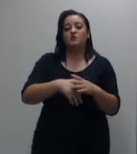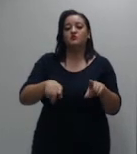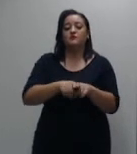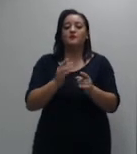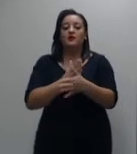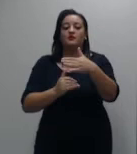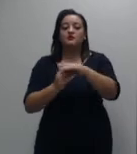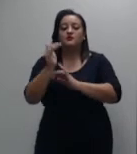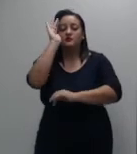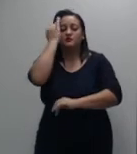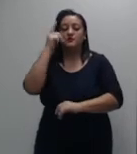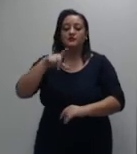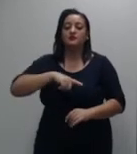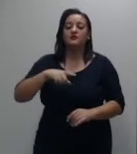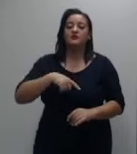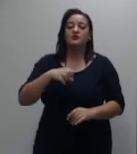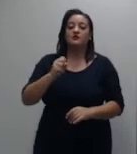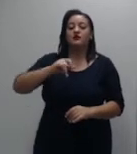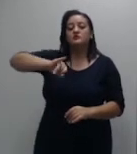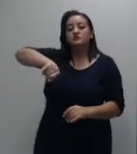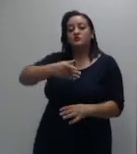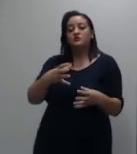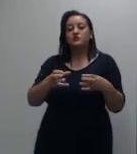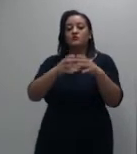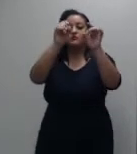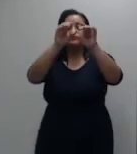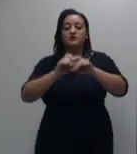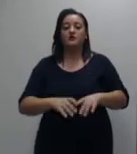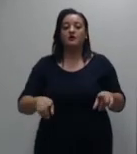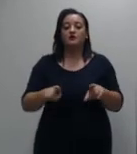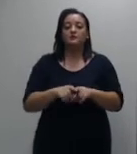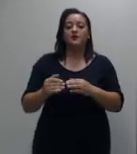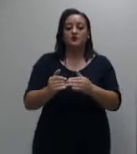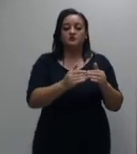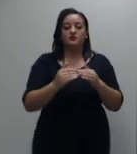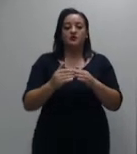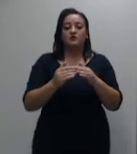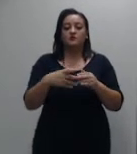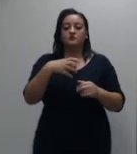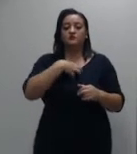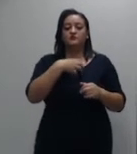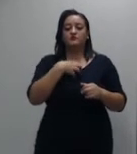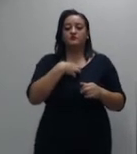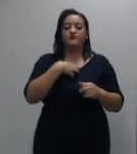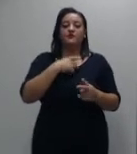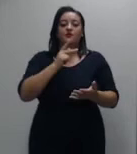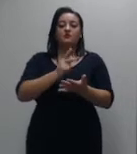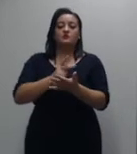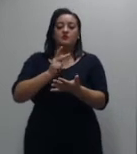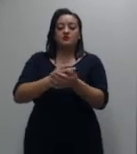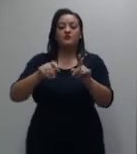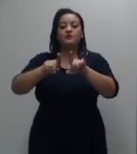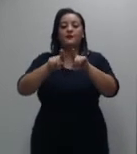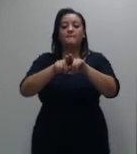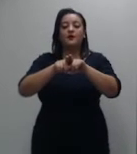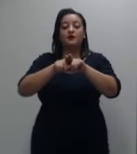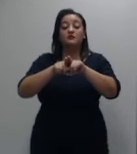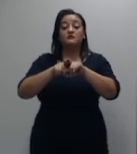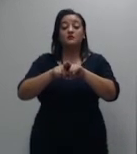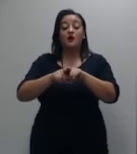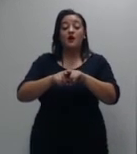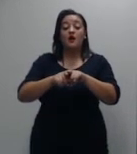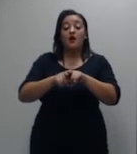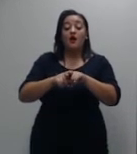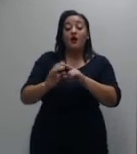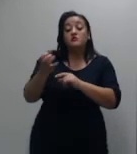entendimento que tem joga corpo especial e previsto inclusive na forma de homologação a posição do